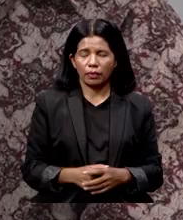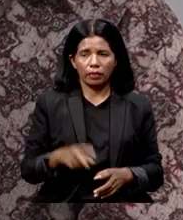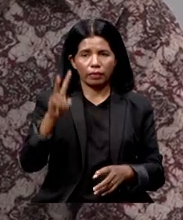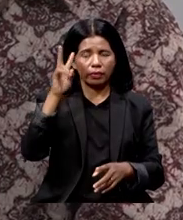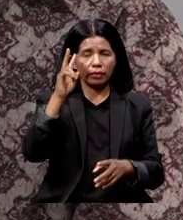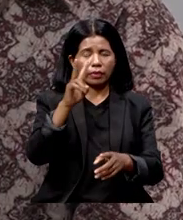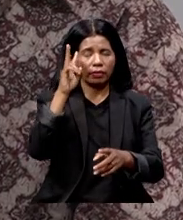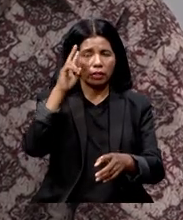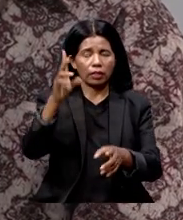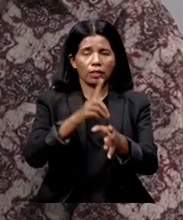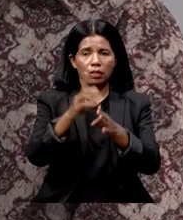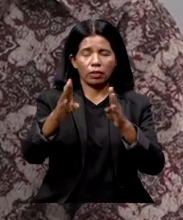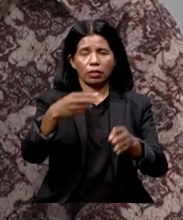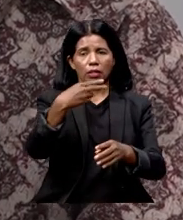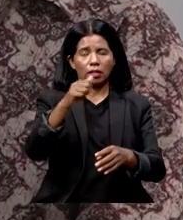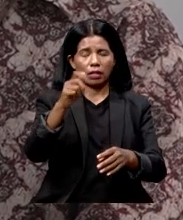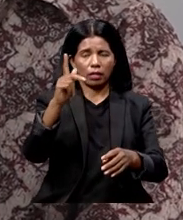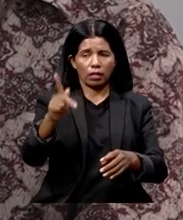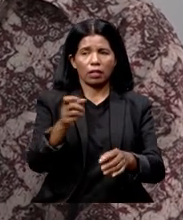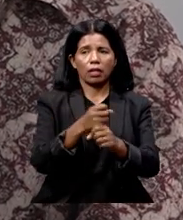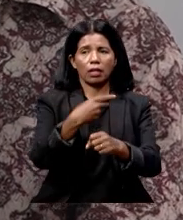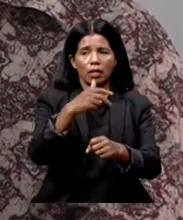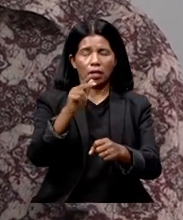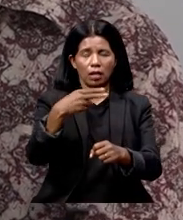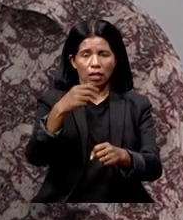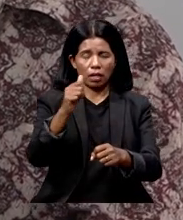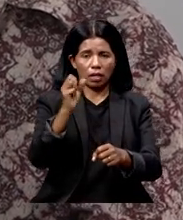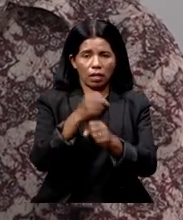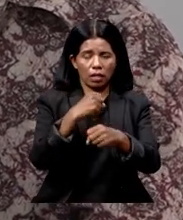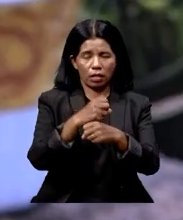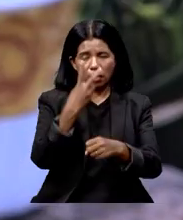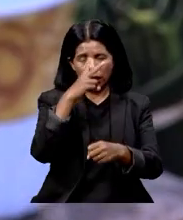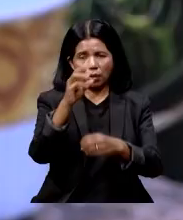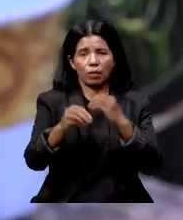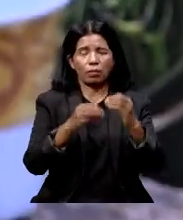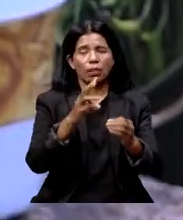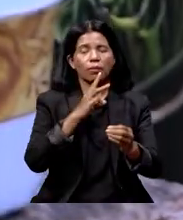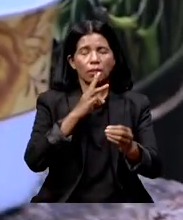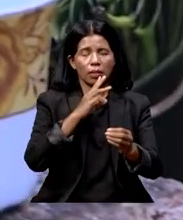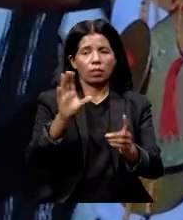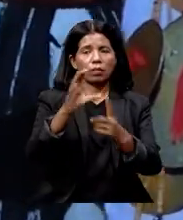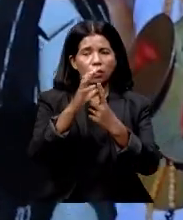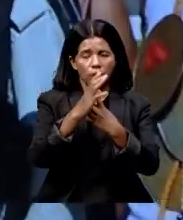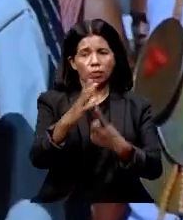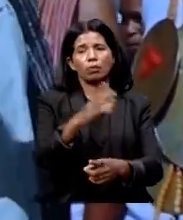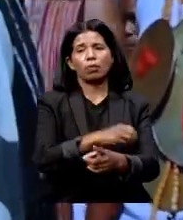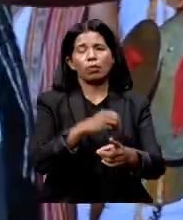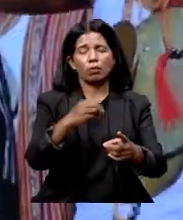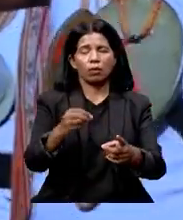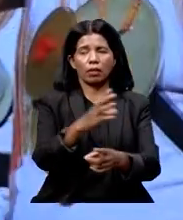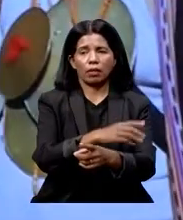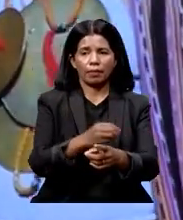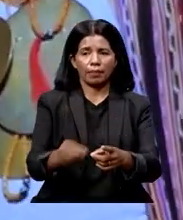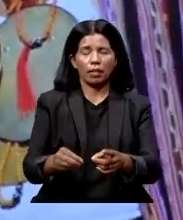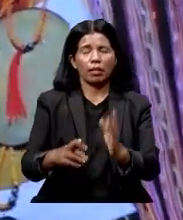Vice-diretor Associação Hakateten durante ne Hak Halona Conservação Bemos Lihusi Cultura Tarabando no programa Sirane